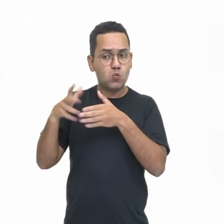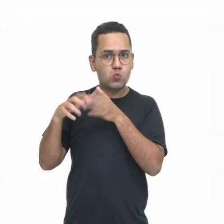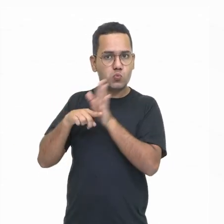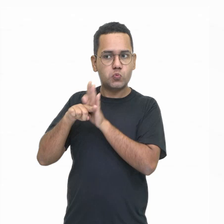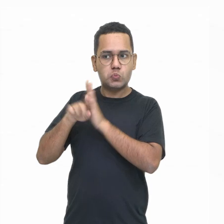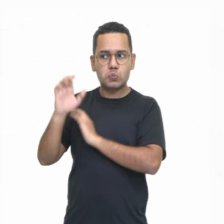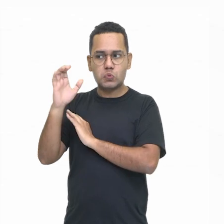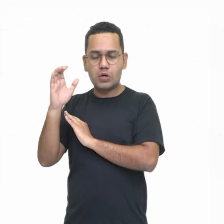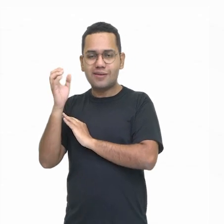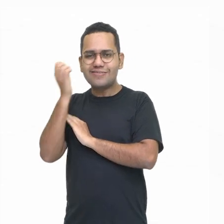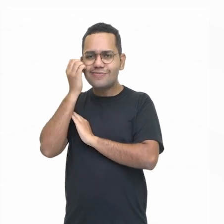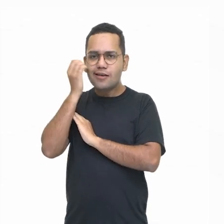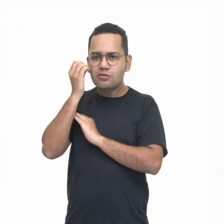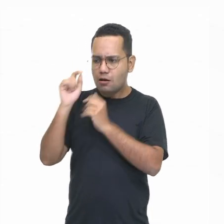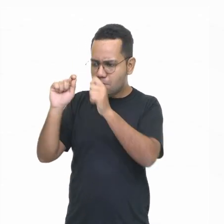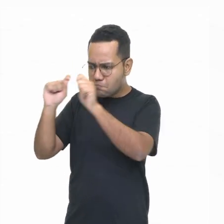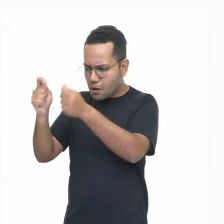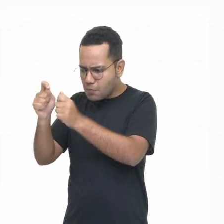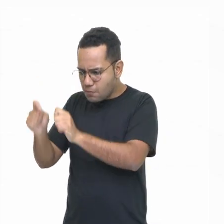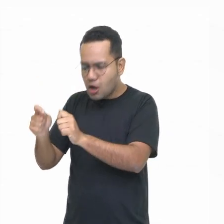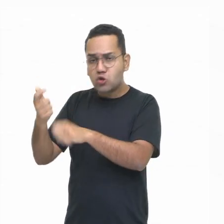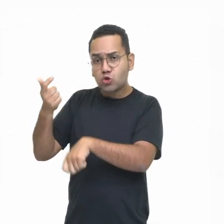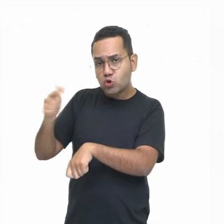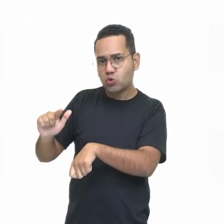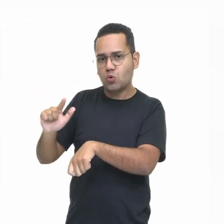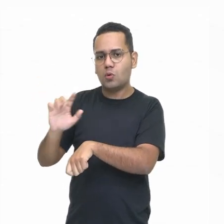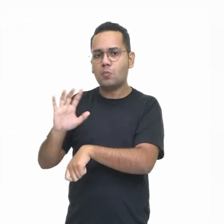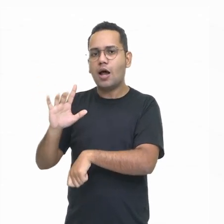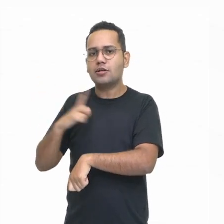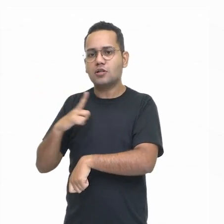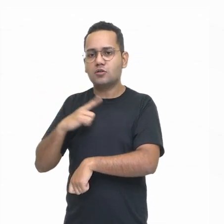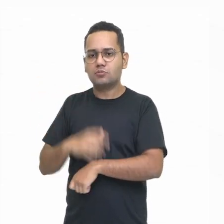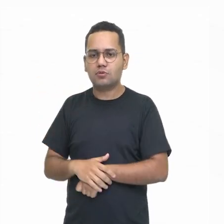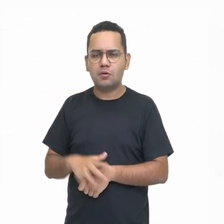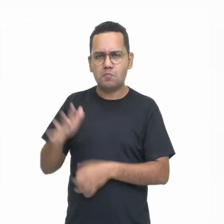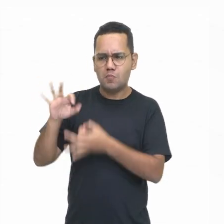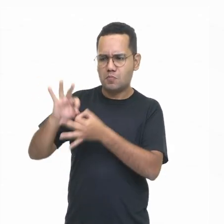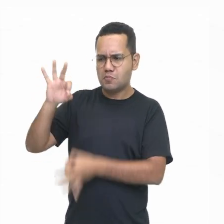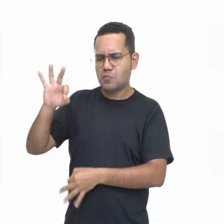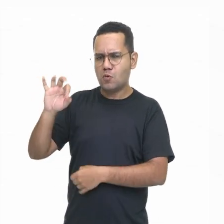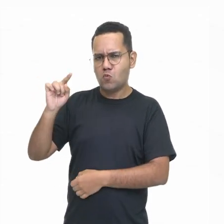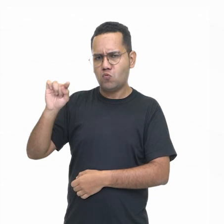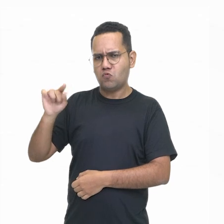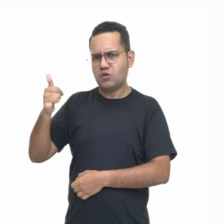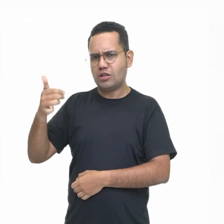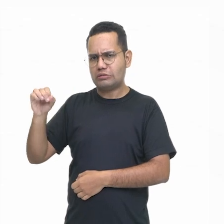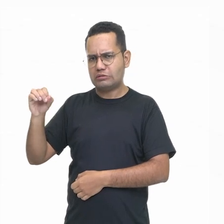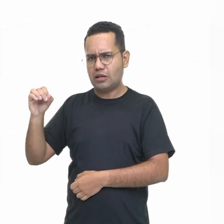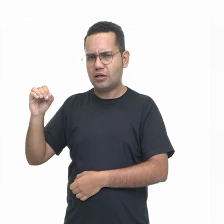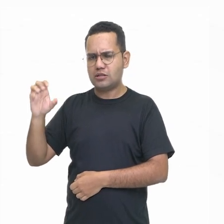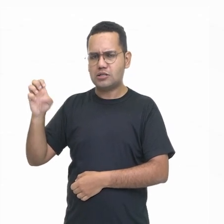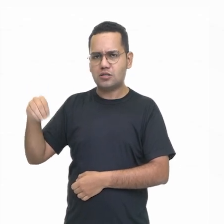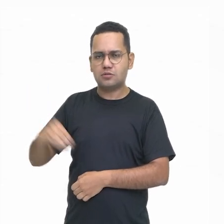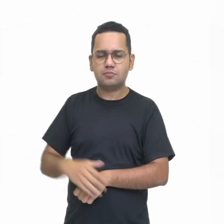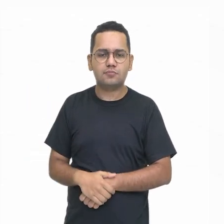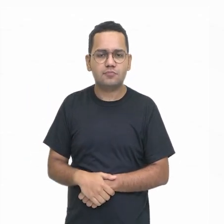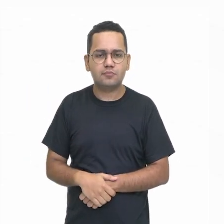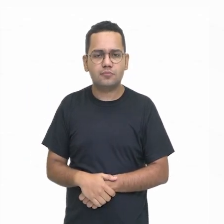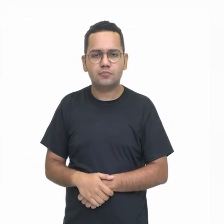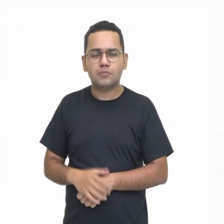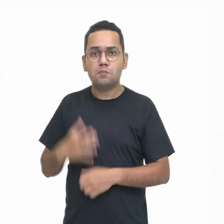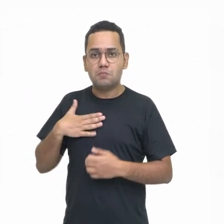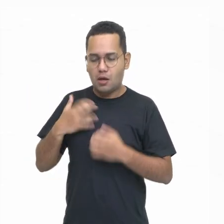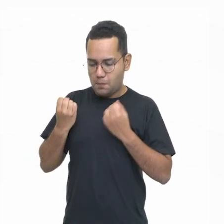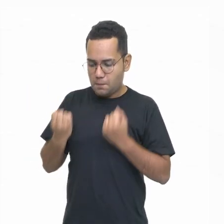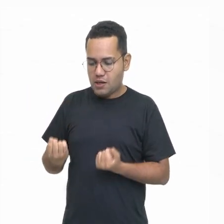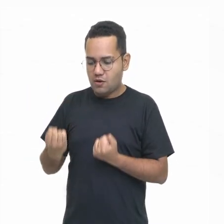conseguiram reconstruir a Lucy e revelaram que ela tinha cerca de 1,10 m de altura e pesava cerca de